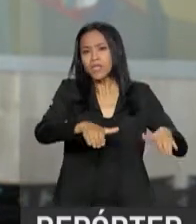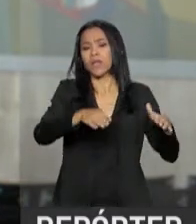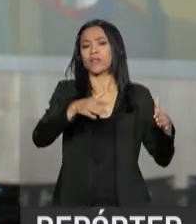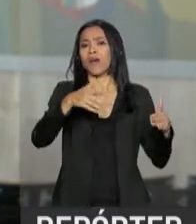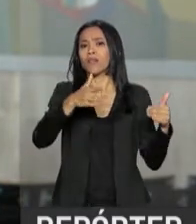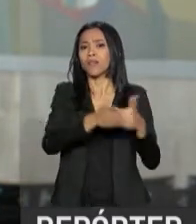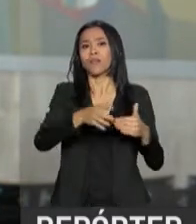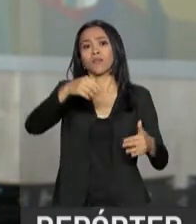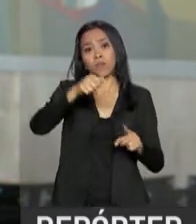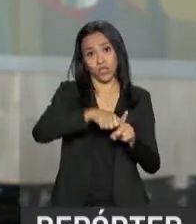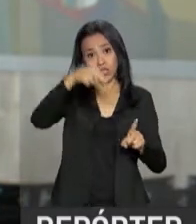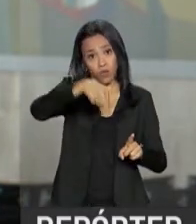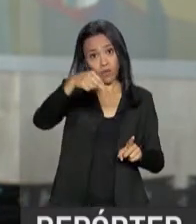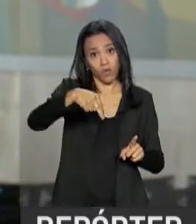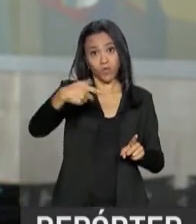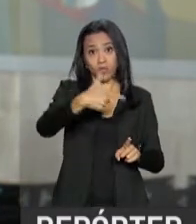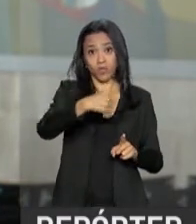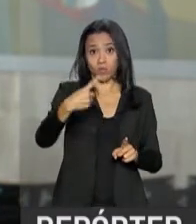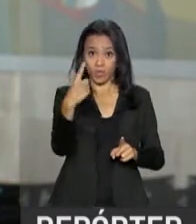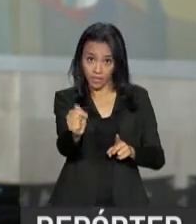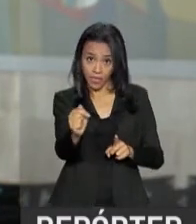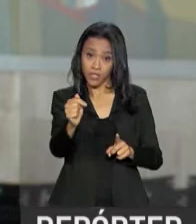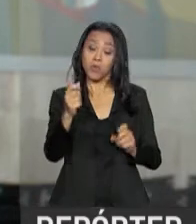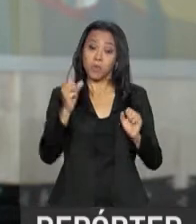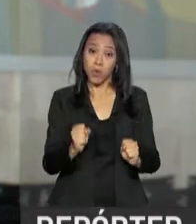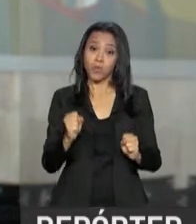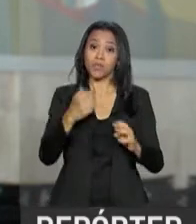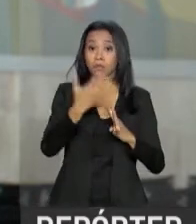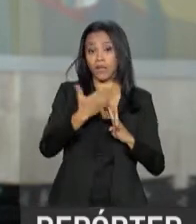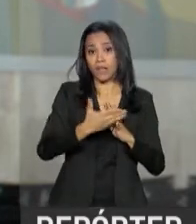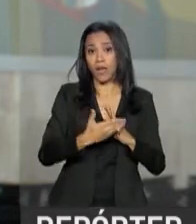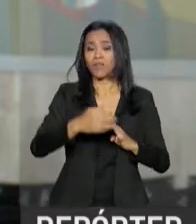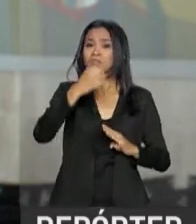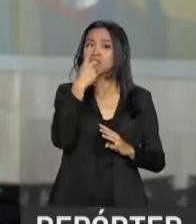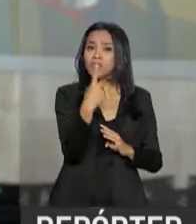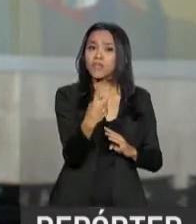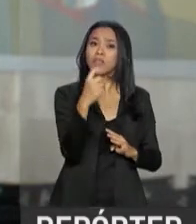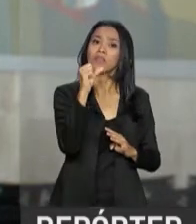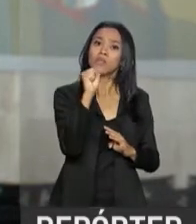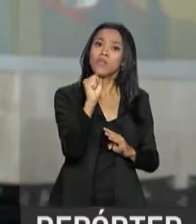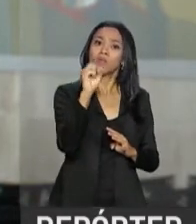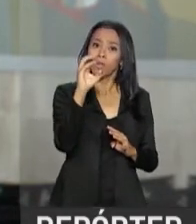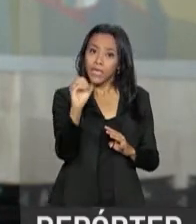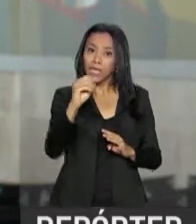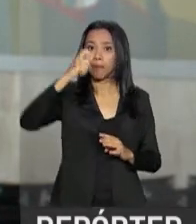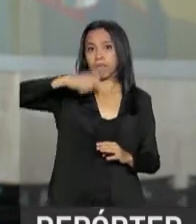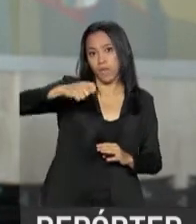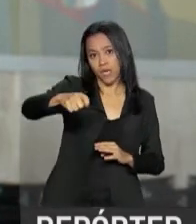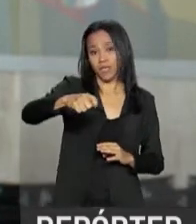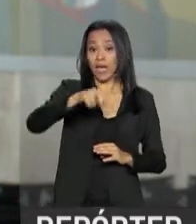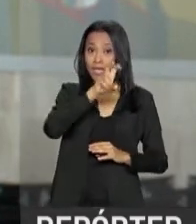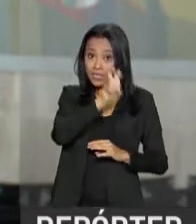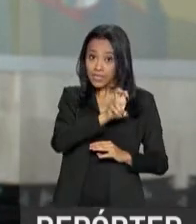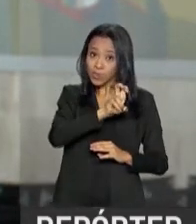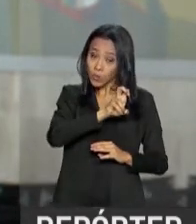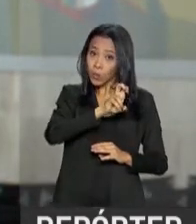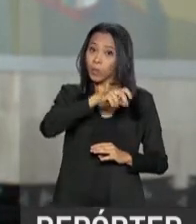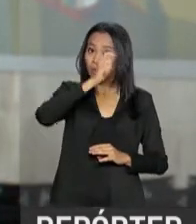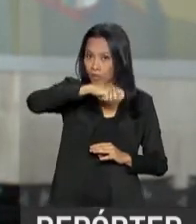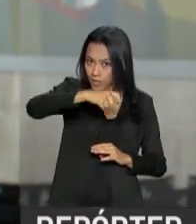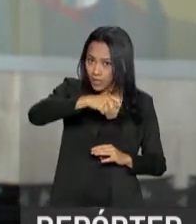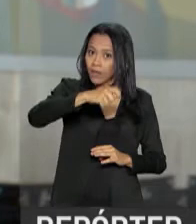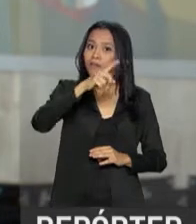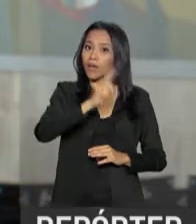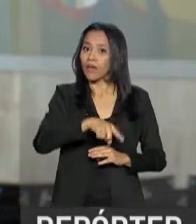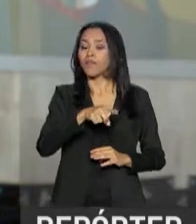poderão ser parcelados em até 180 meses as cinco primeiras parcelas vencerão a partir do mês de adesão